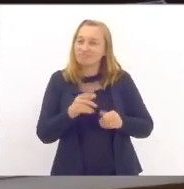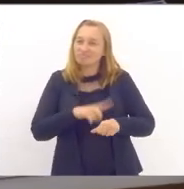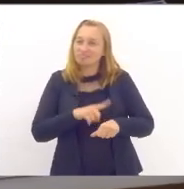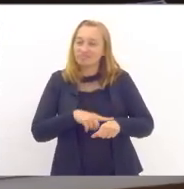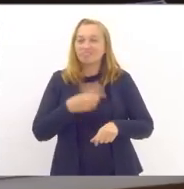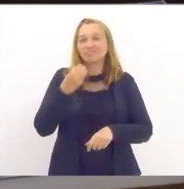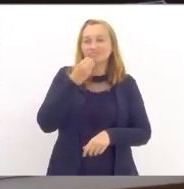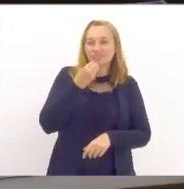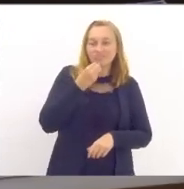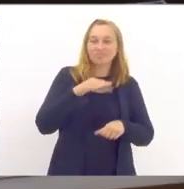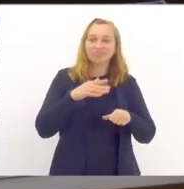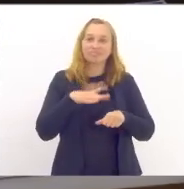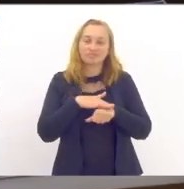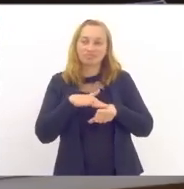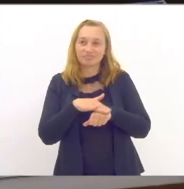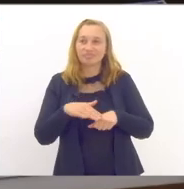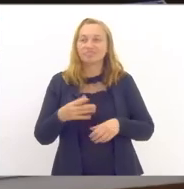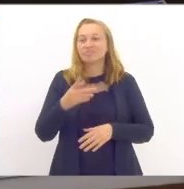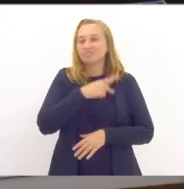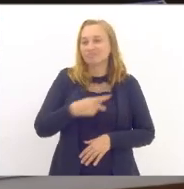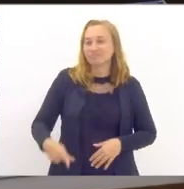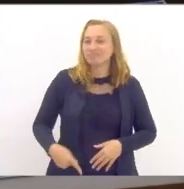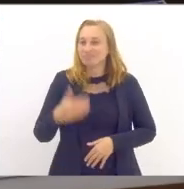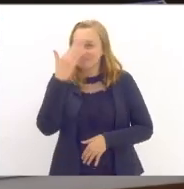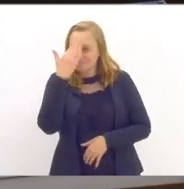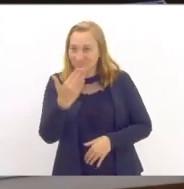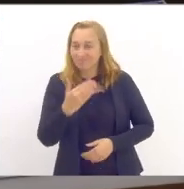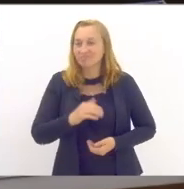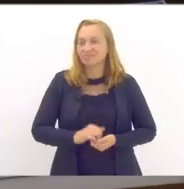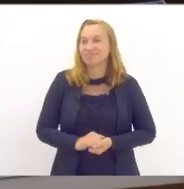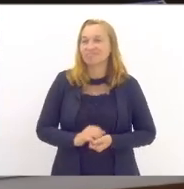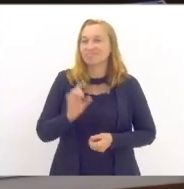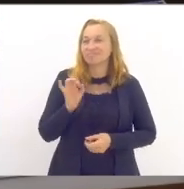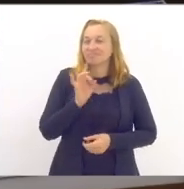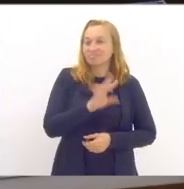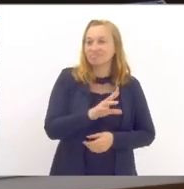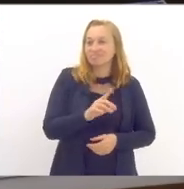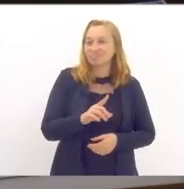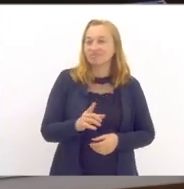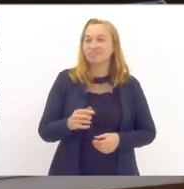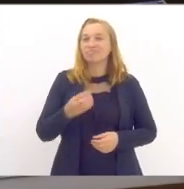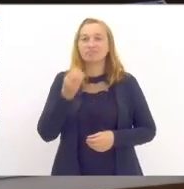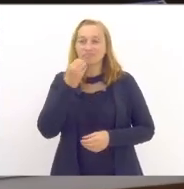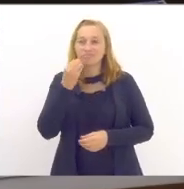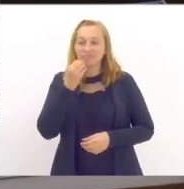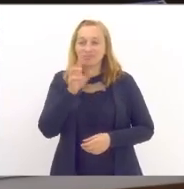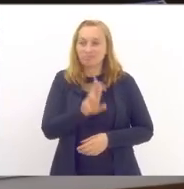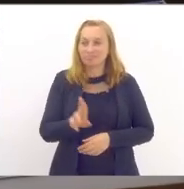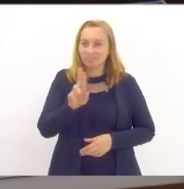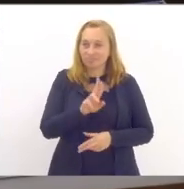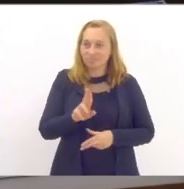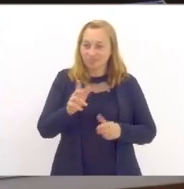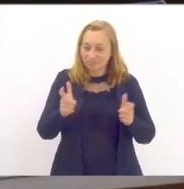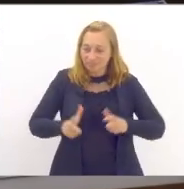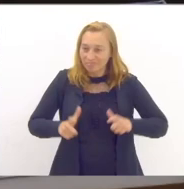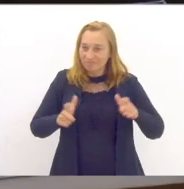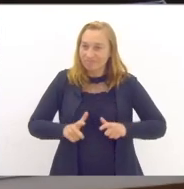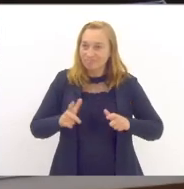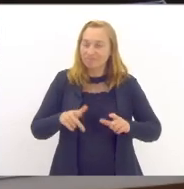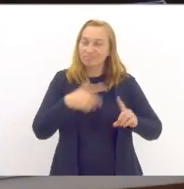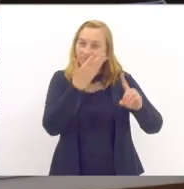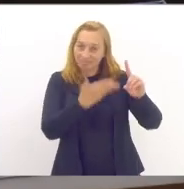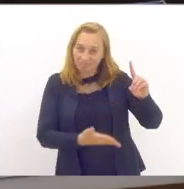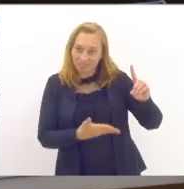tivemos a oportunidade de conviver. Presidente, muito obrigado. Talvez seja uma das últimas vezes que eu tenho a oportunidade de usar deste local para lhe